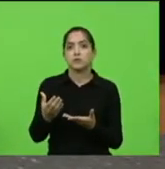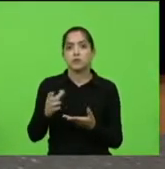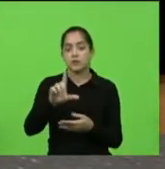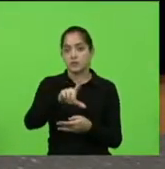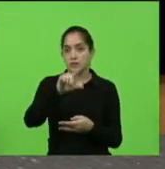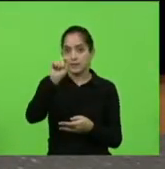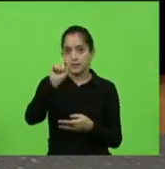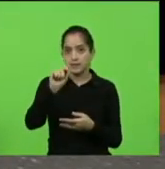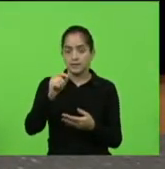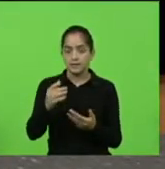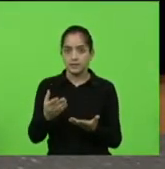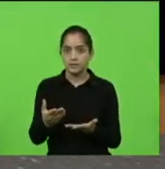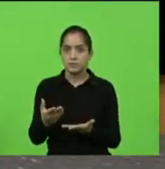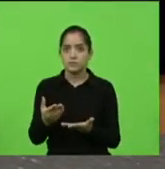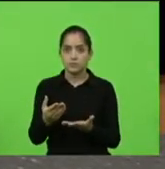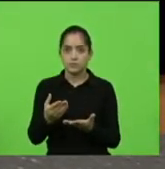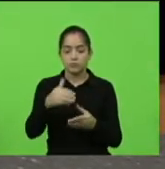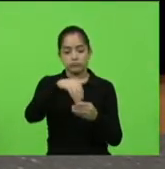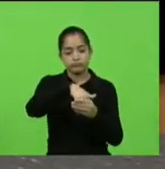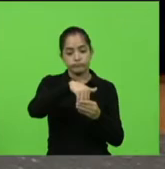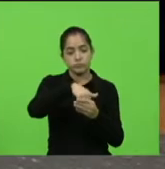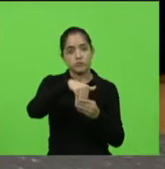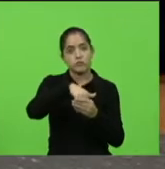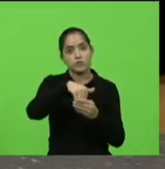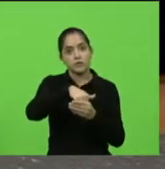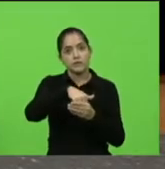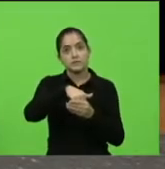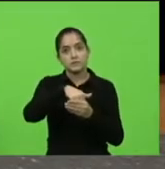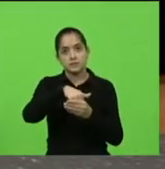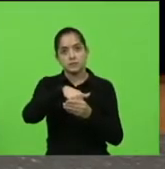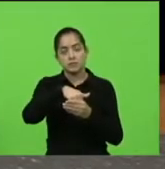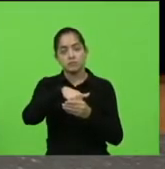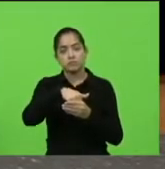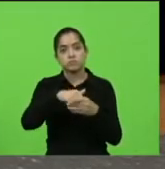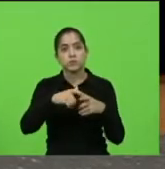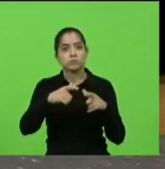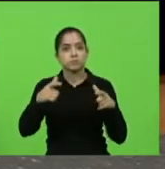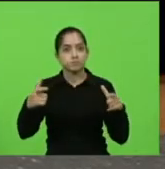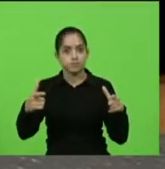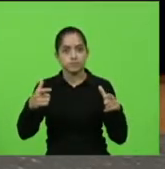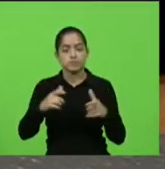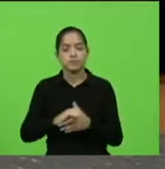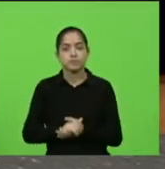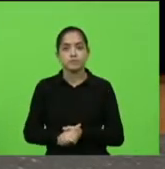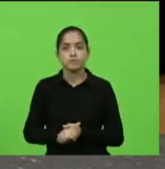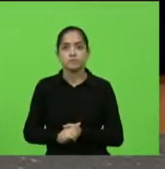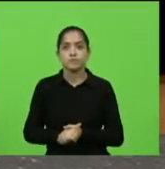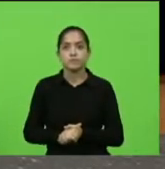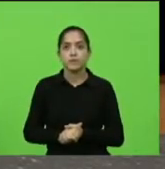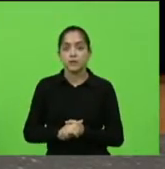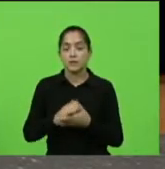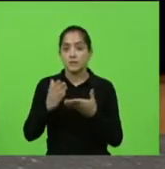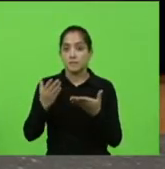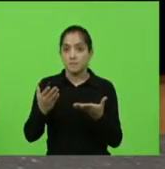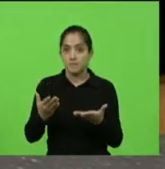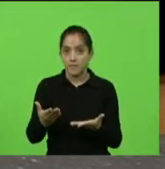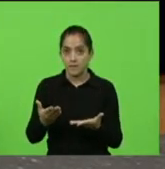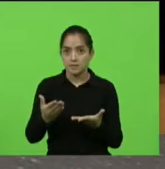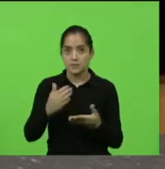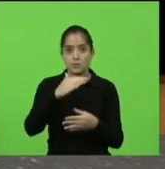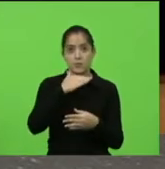obtendo uma votação muito expressiva. Com o falecimento de Pedro